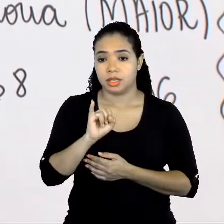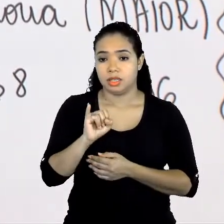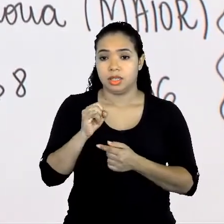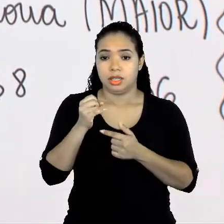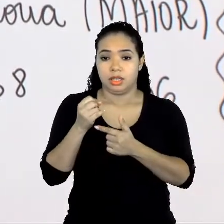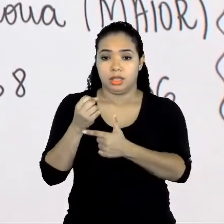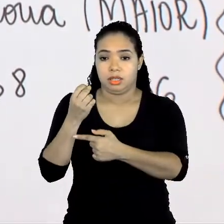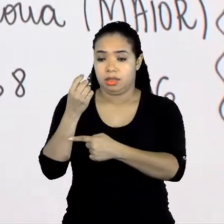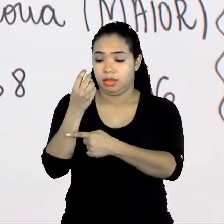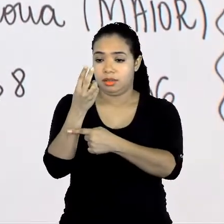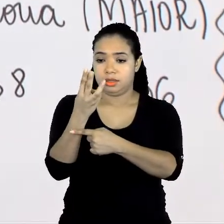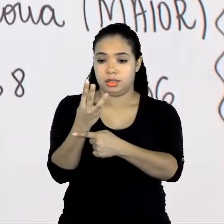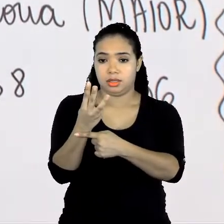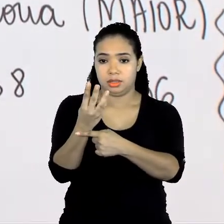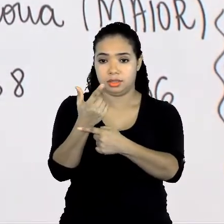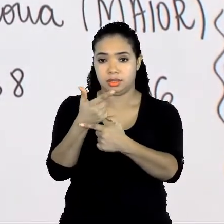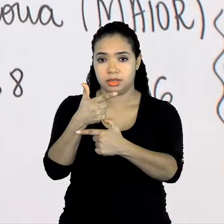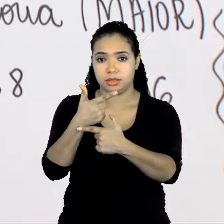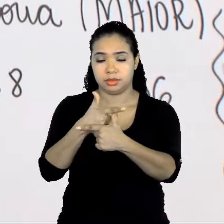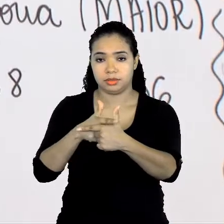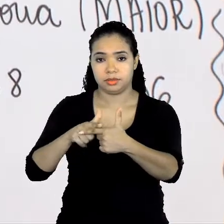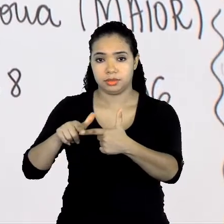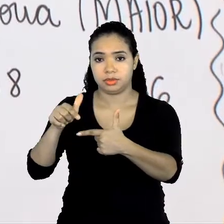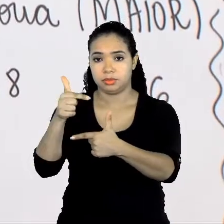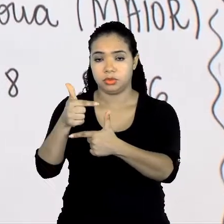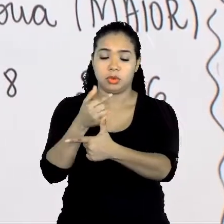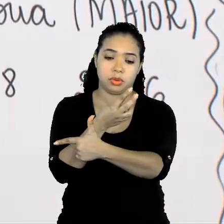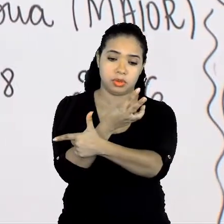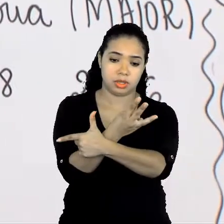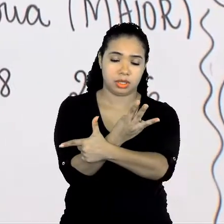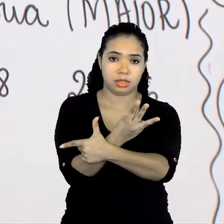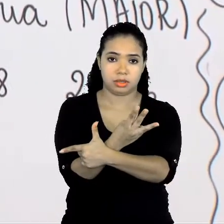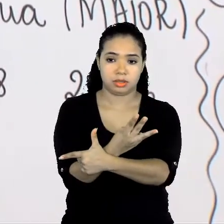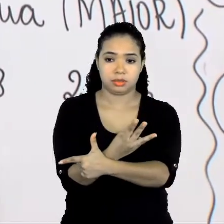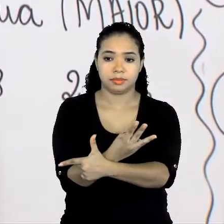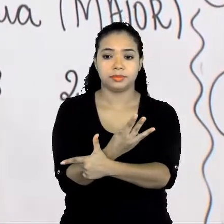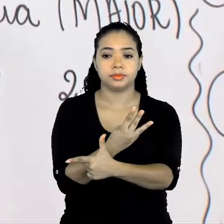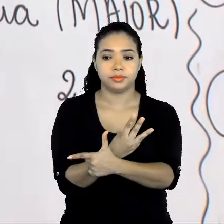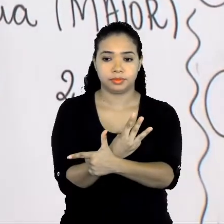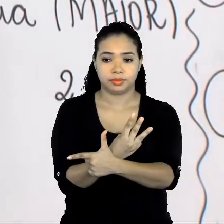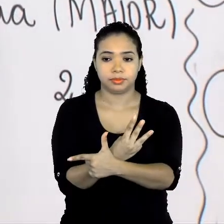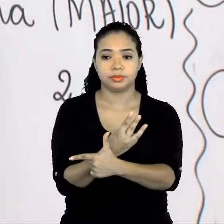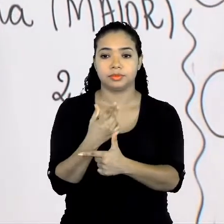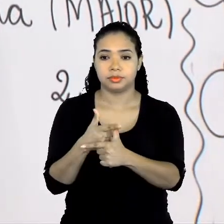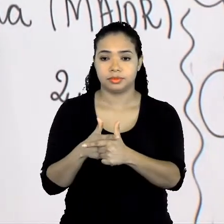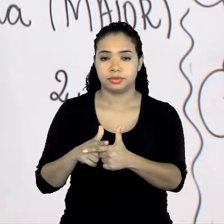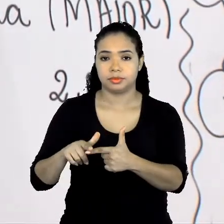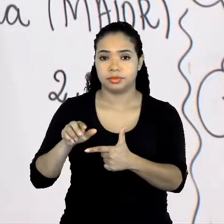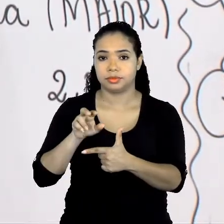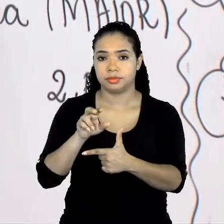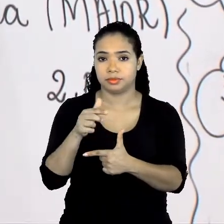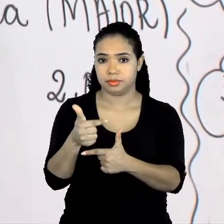divido o 3 por 2, divido lá, eu vou encontrar 1,5.